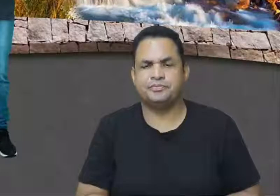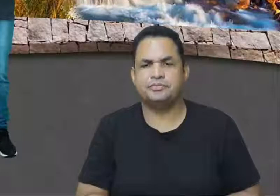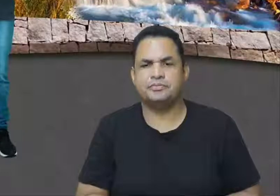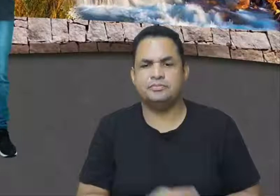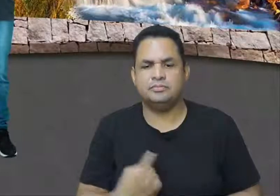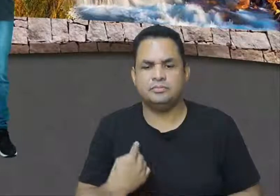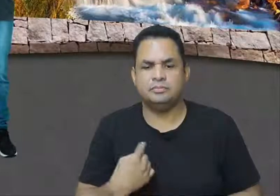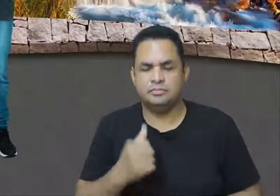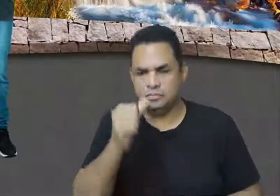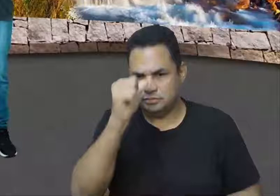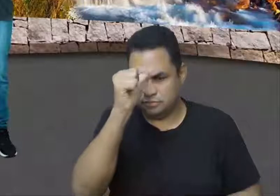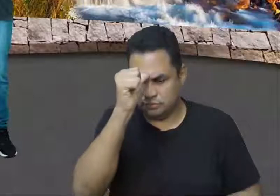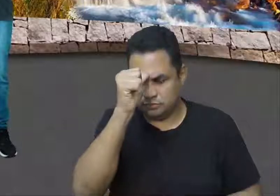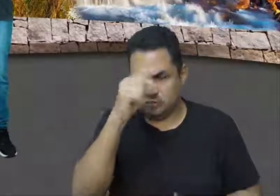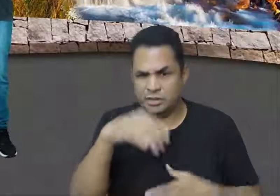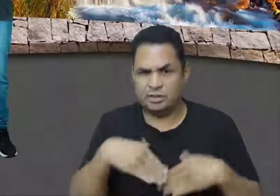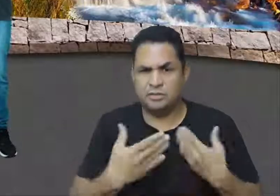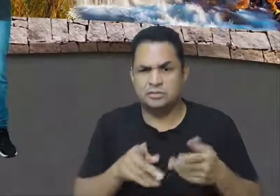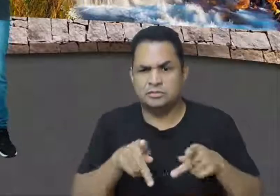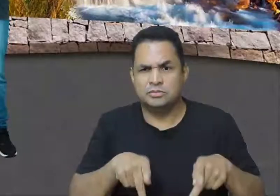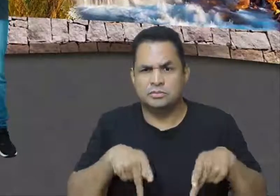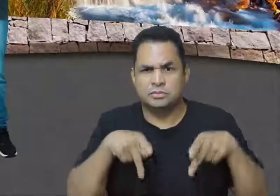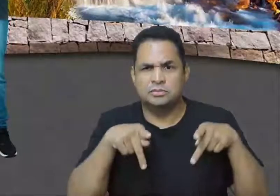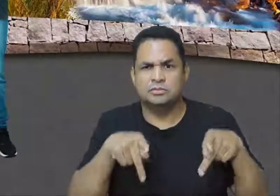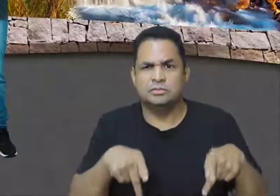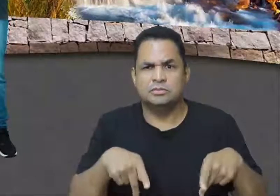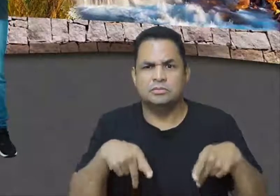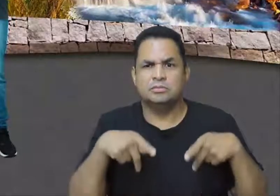a Índia, com essa população que ela tem aí, ó,